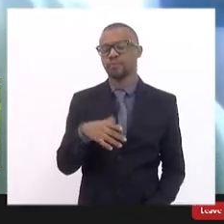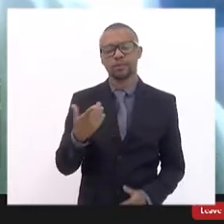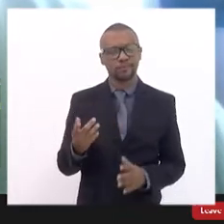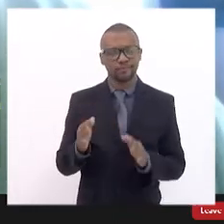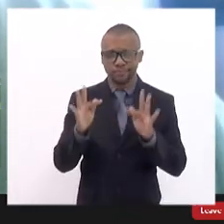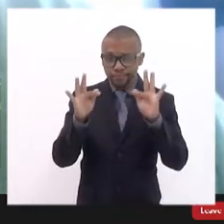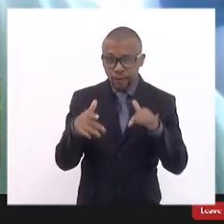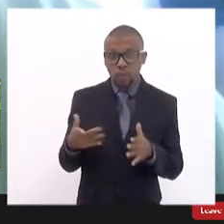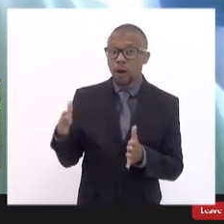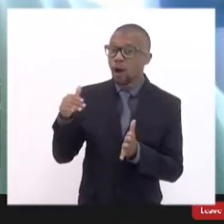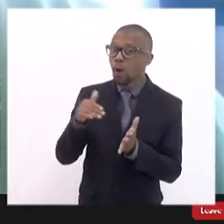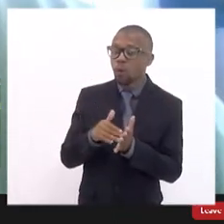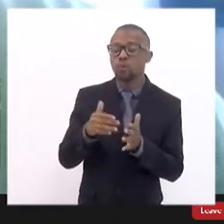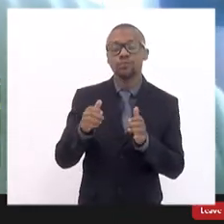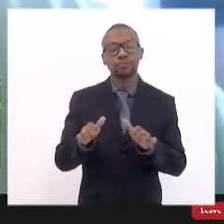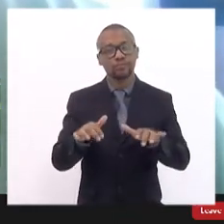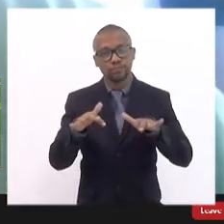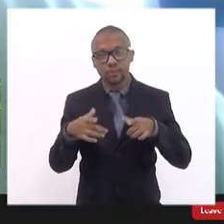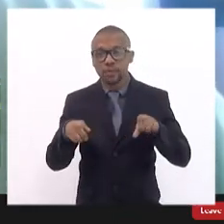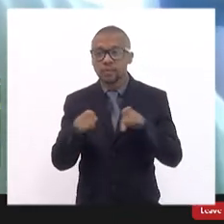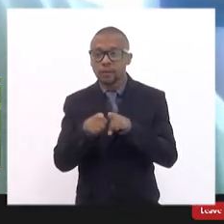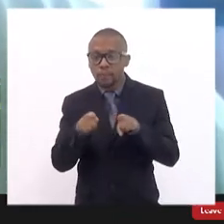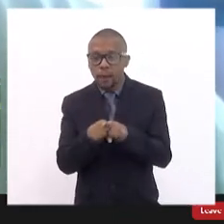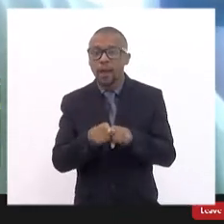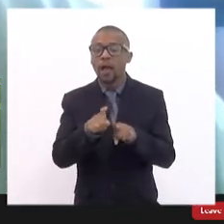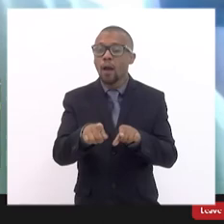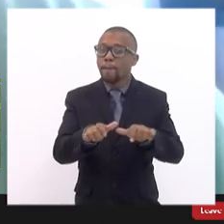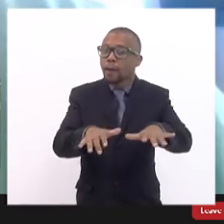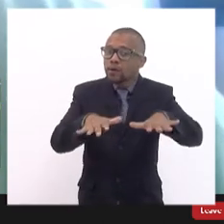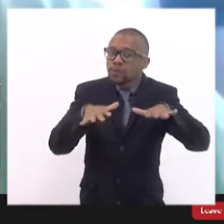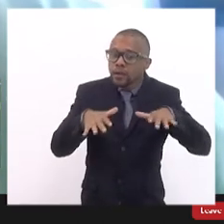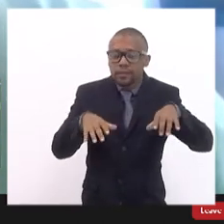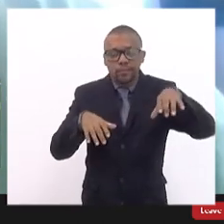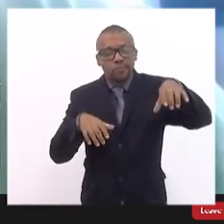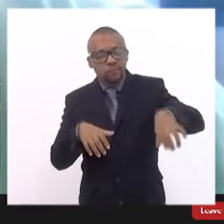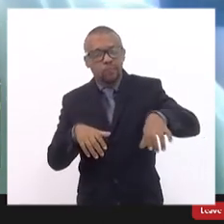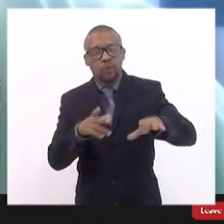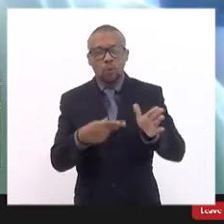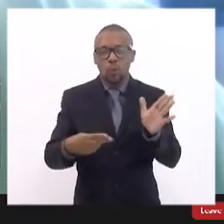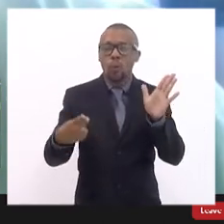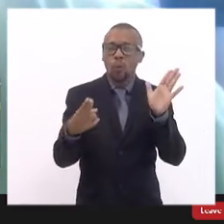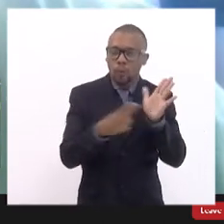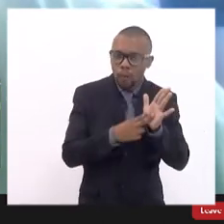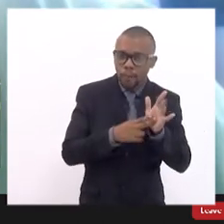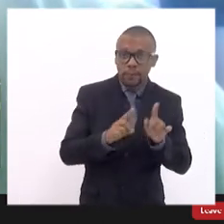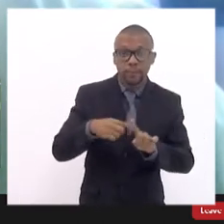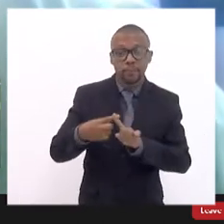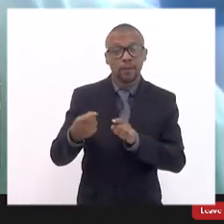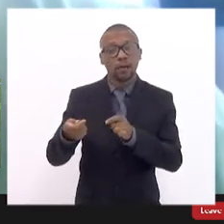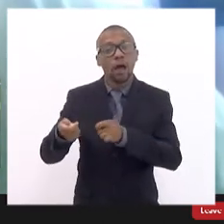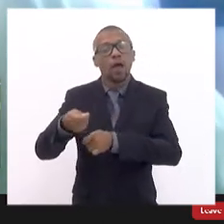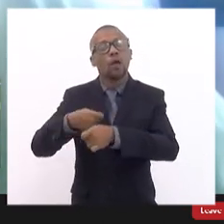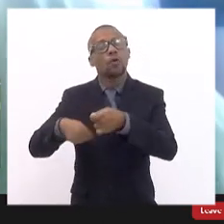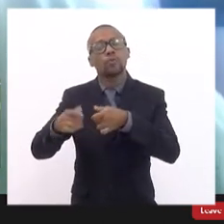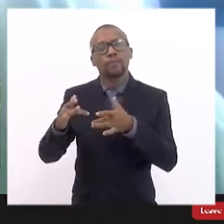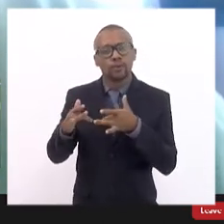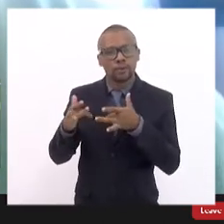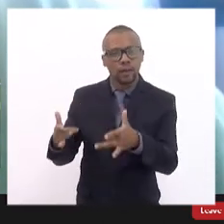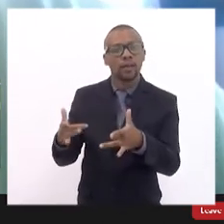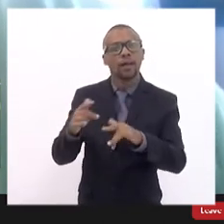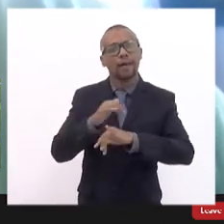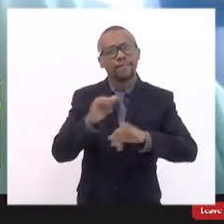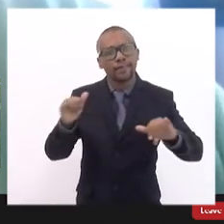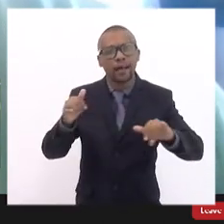essa é uma audiência do Cumpra-se também, junto com a Frente de Economia Solidária, dizendo a todos vocês o